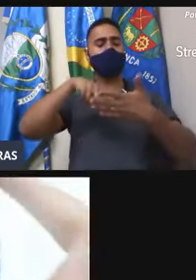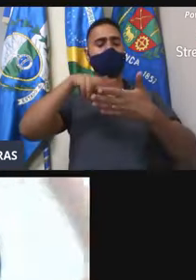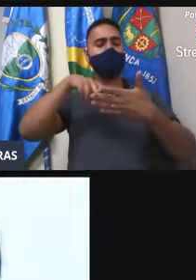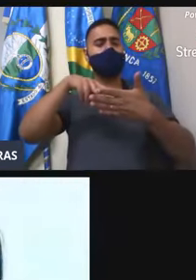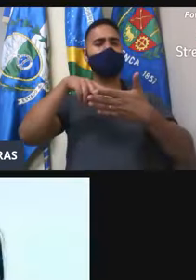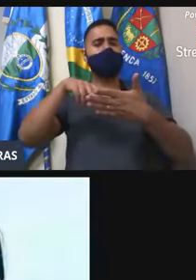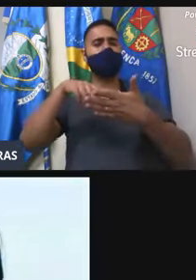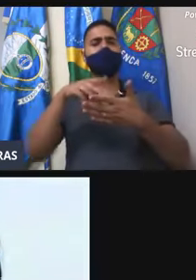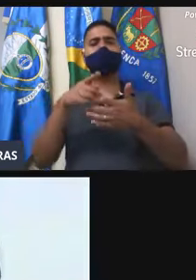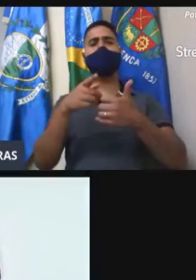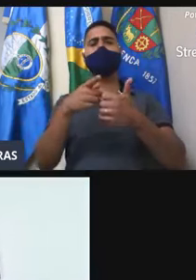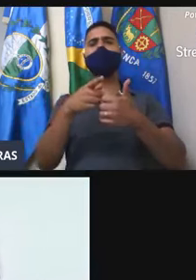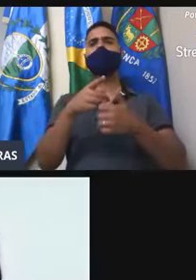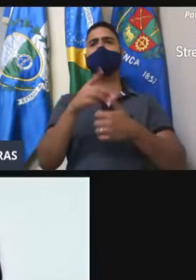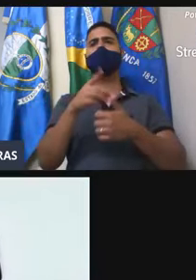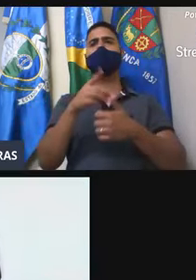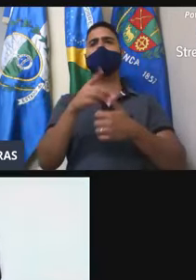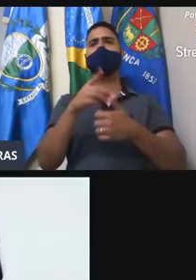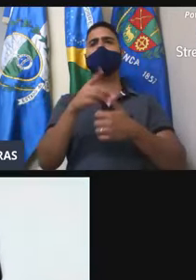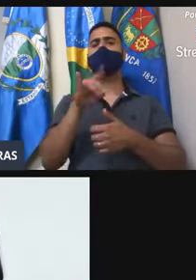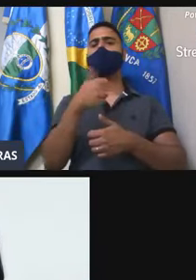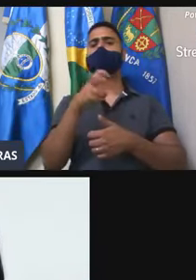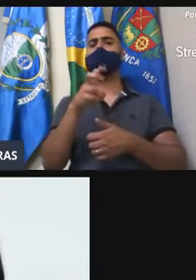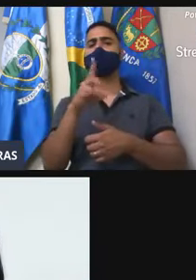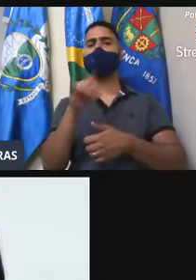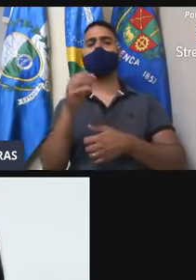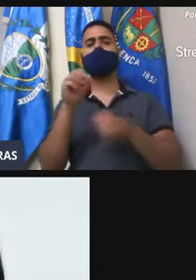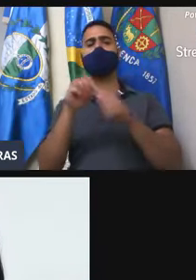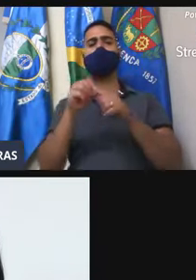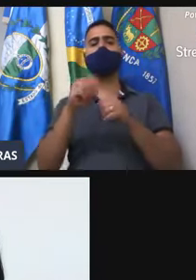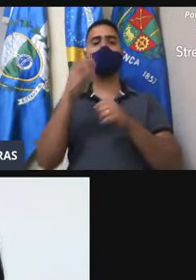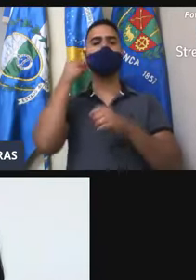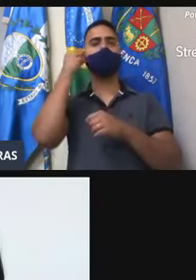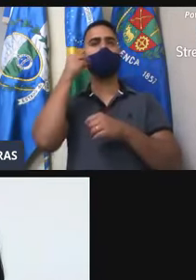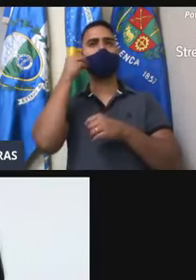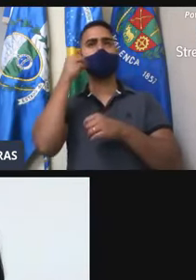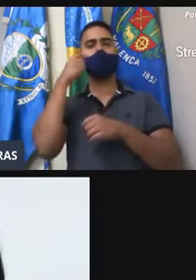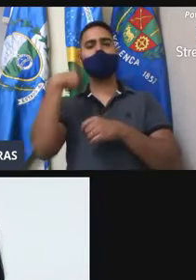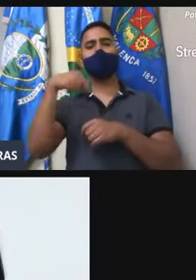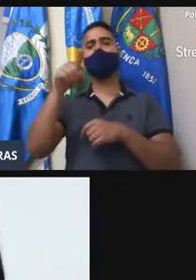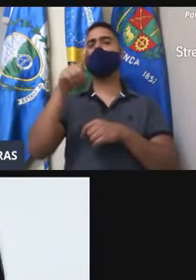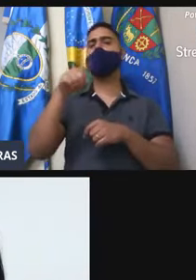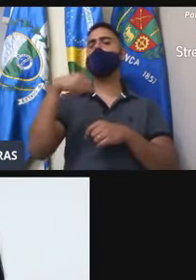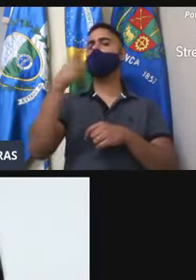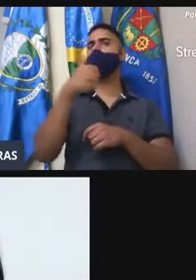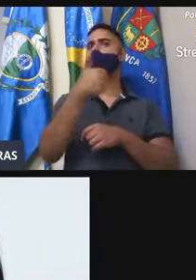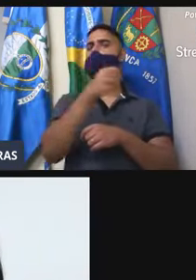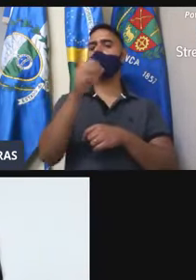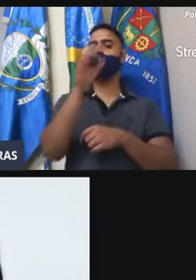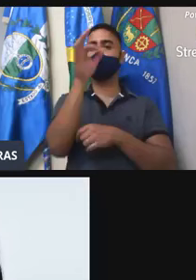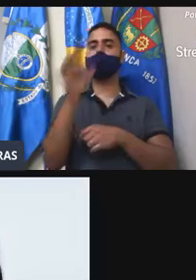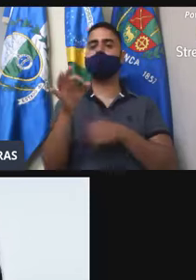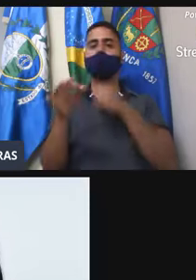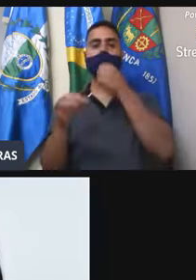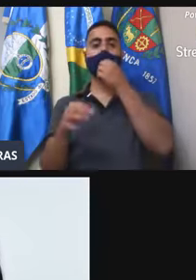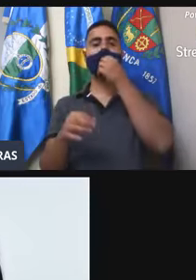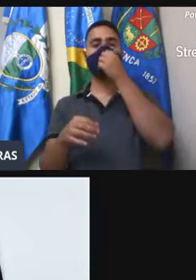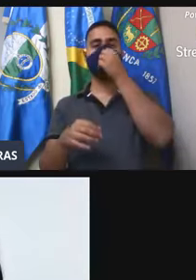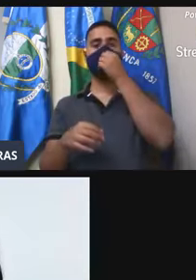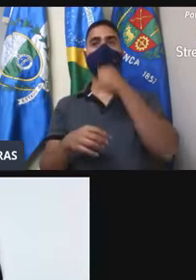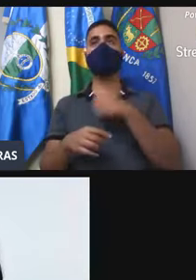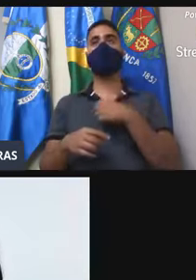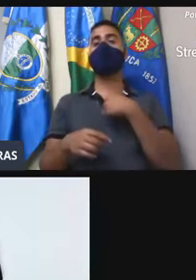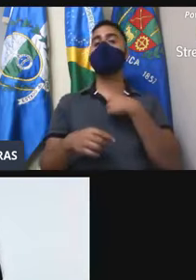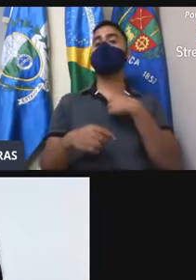nesses primeiros 15 dias eles vão estar fazendo um teste, mas depois de 15 dias vai estar 100% de atendimento. E aí